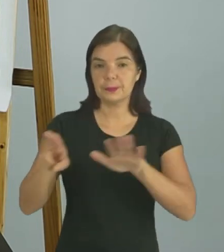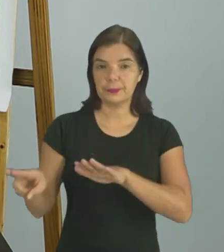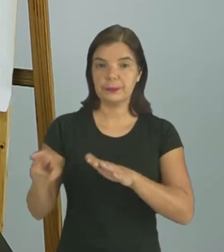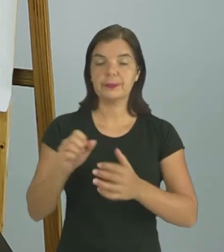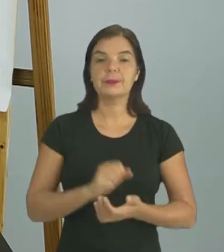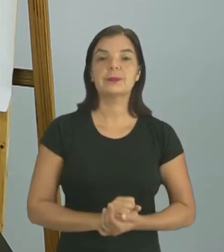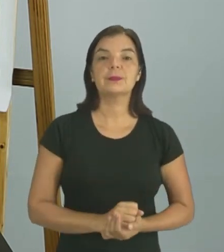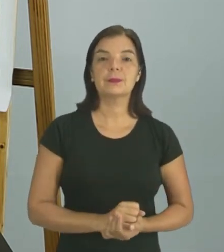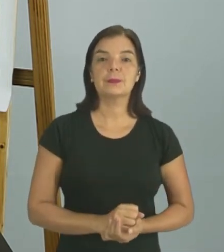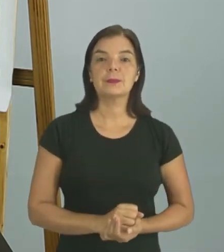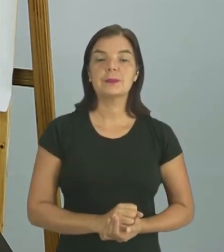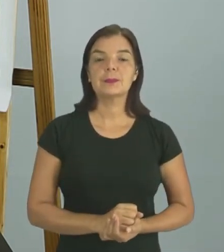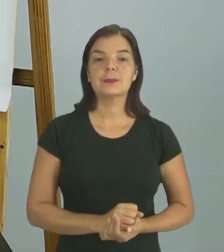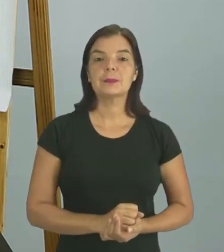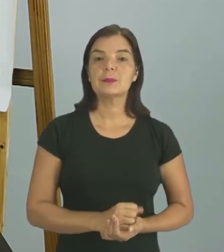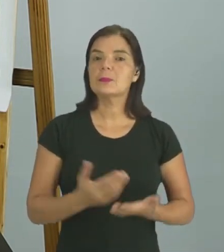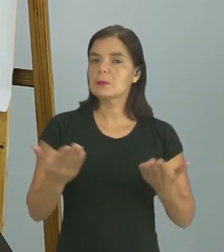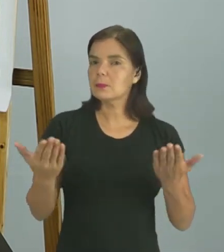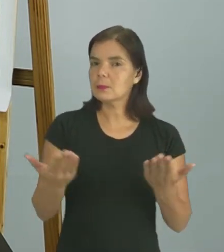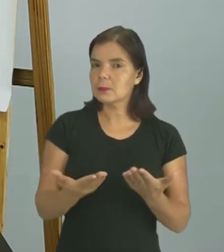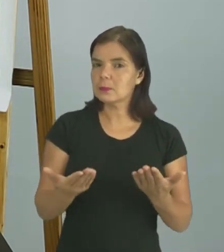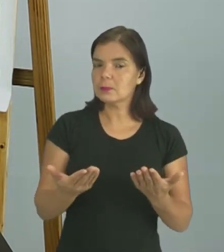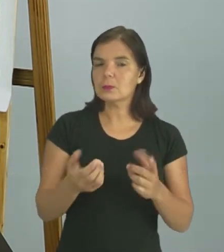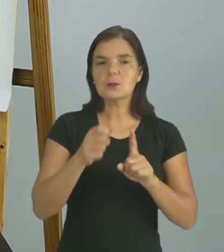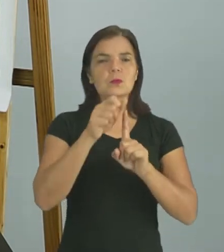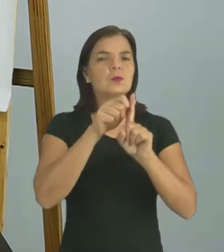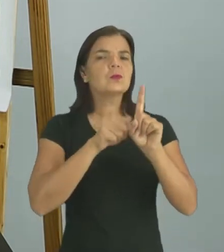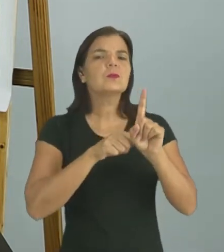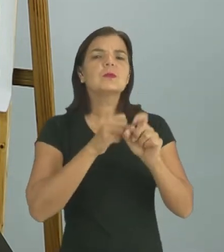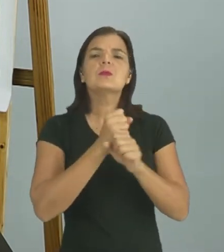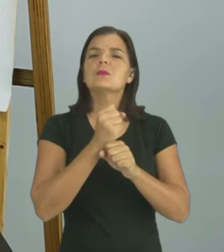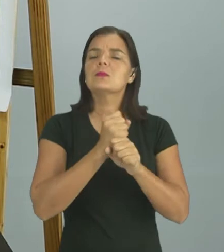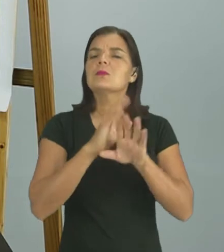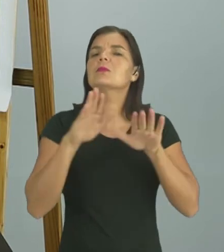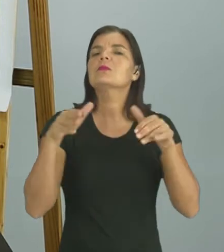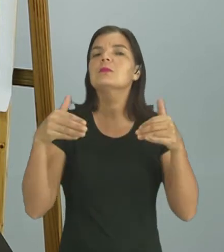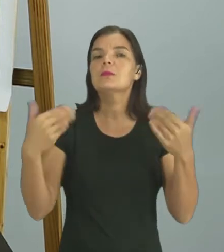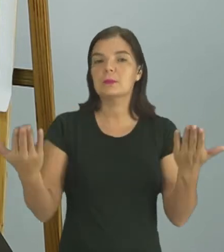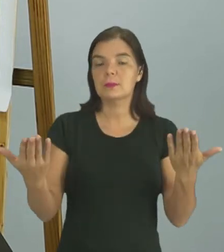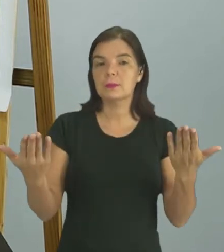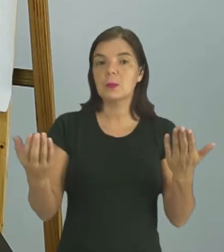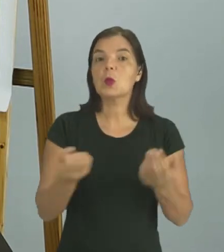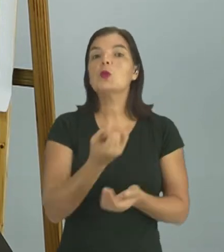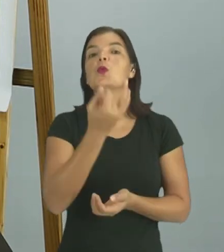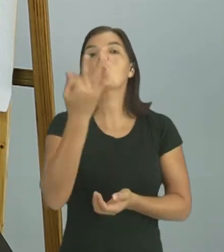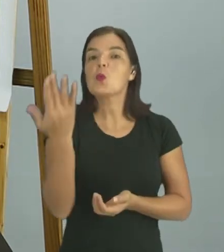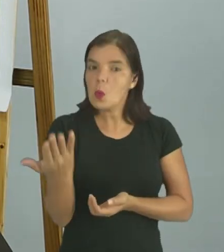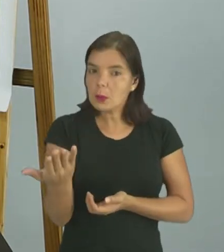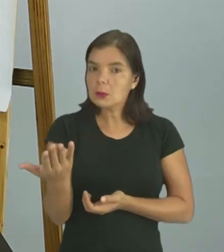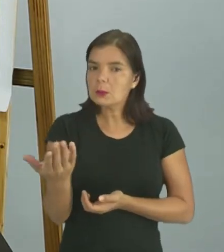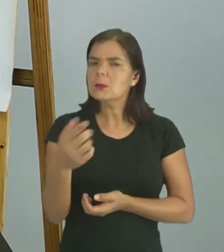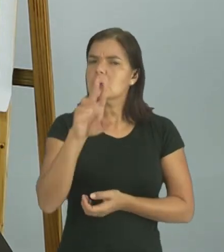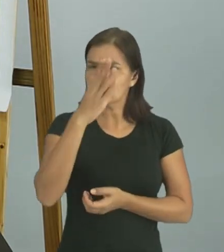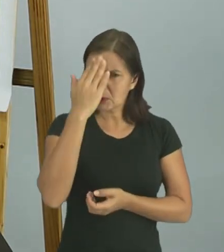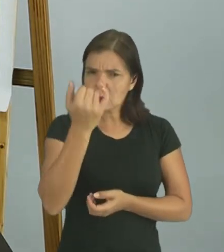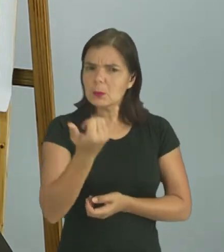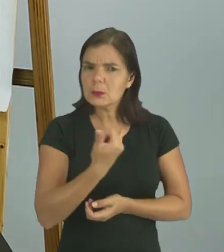semana. Vamos lá? Agora, os meses do ano, quais são e quantos são? Vocês sabem me